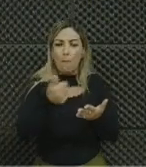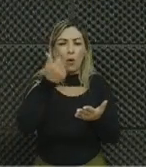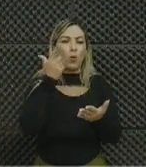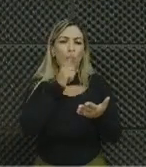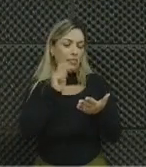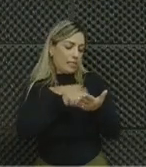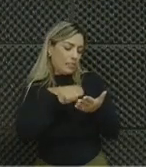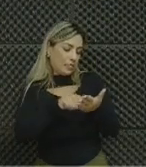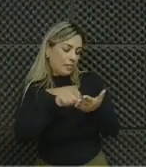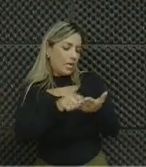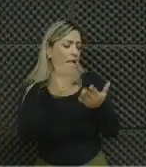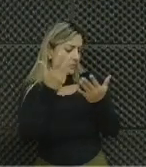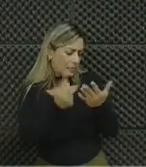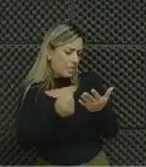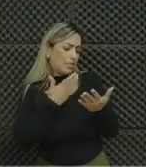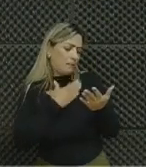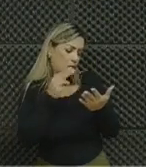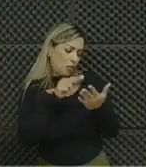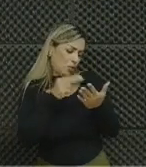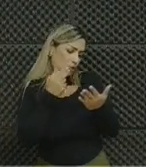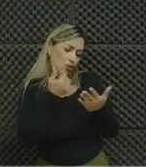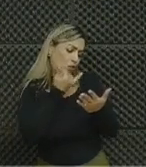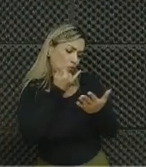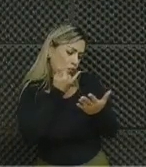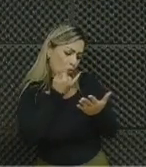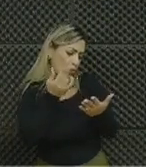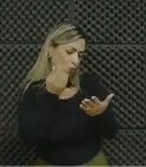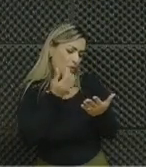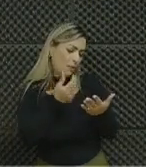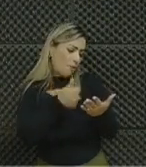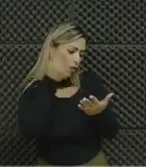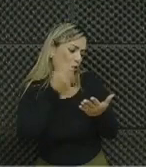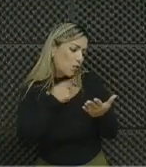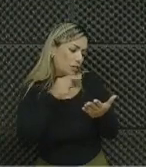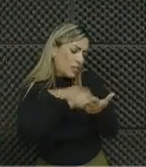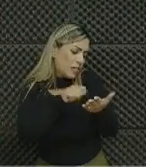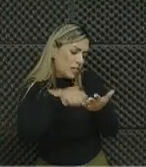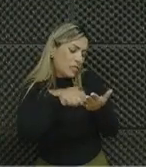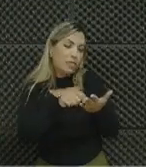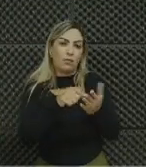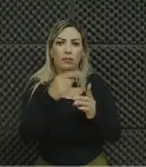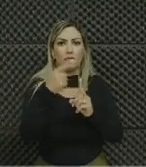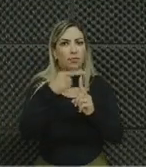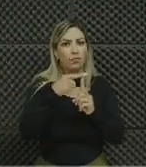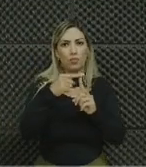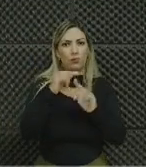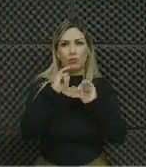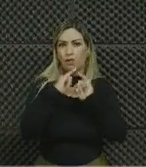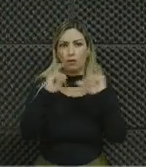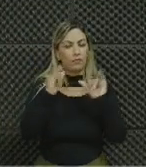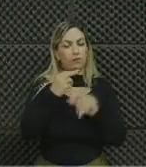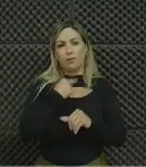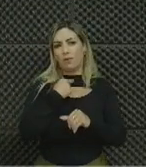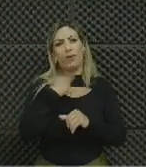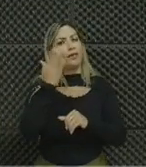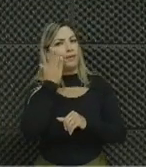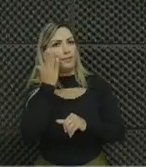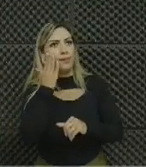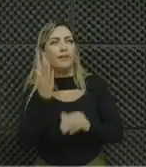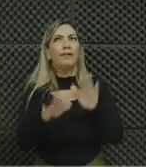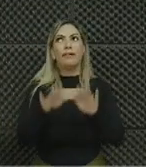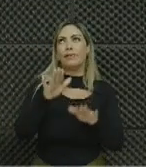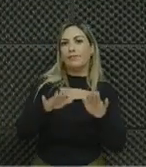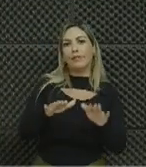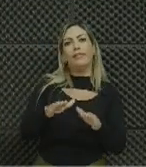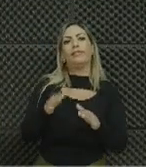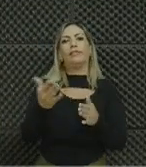fazer, considere, por favor, desculpe porque eu não fiz melhor. Gente, esse tipo de recadinho, eu sei que às